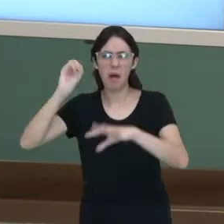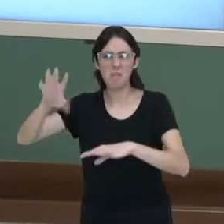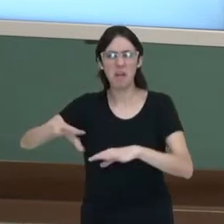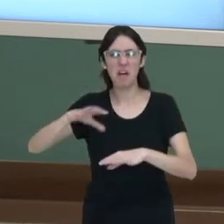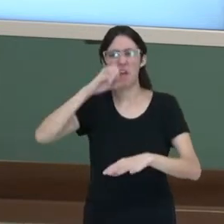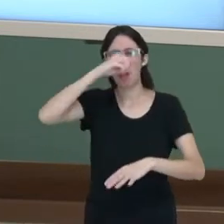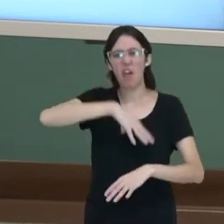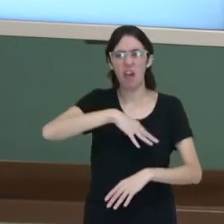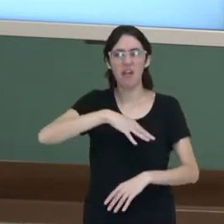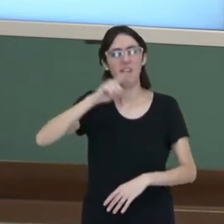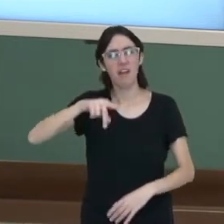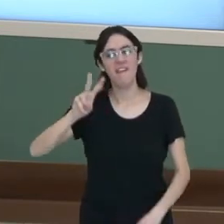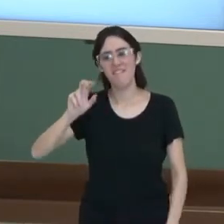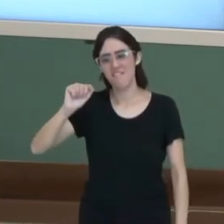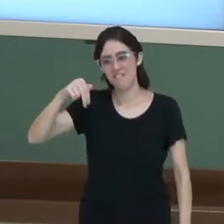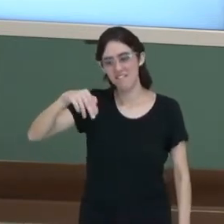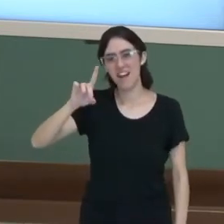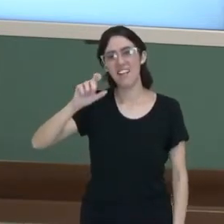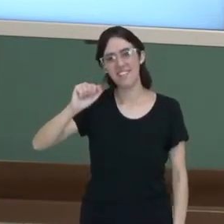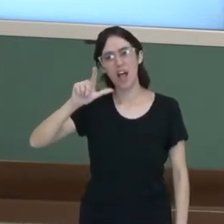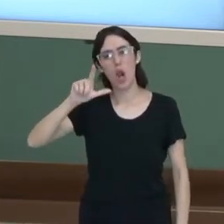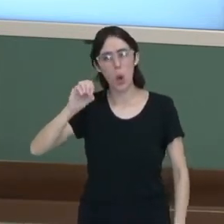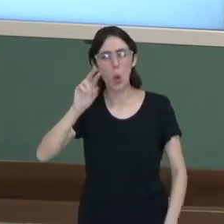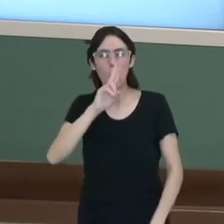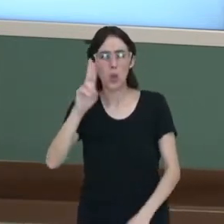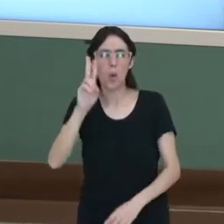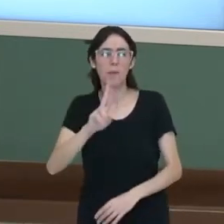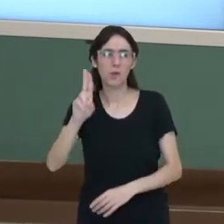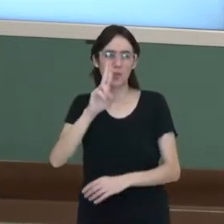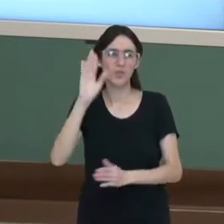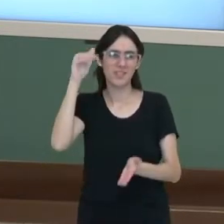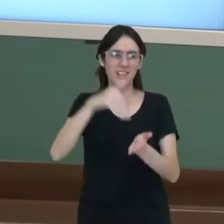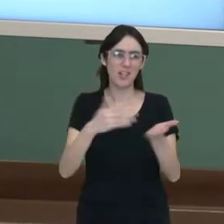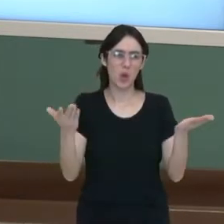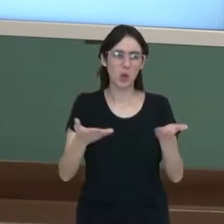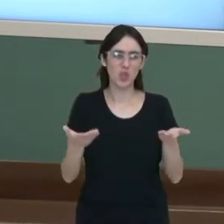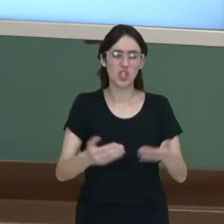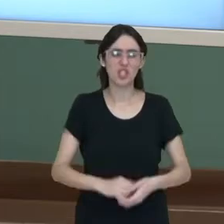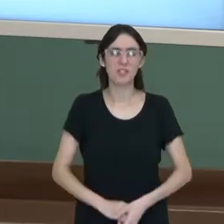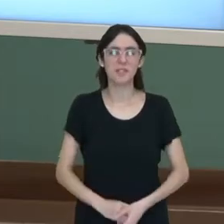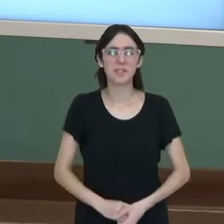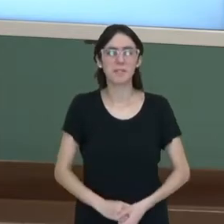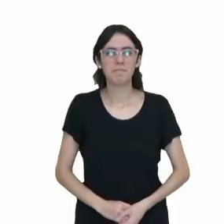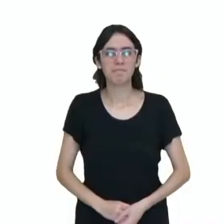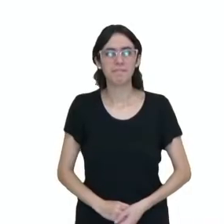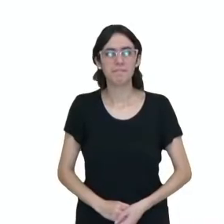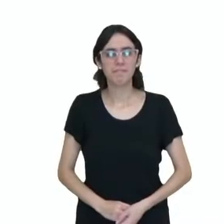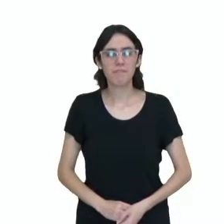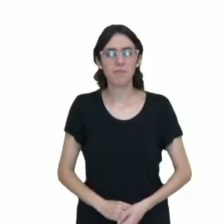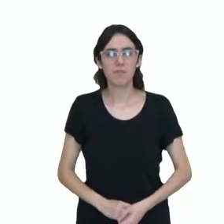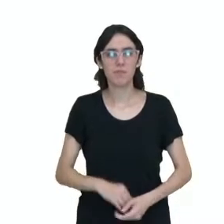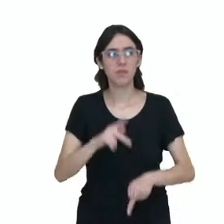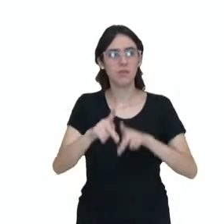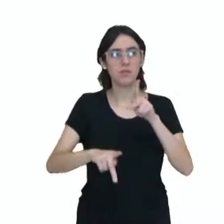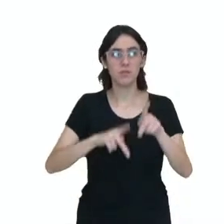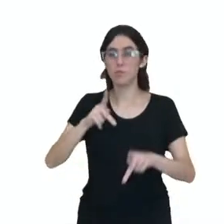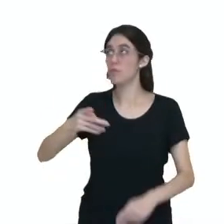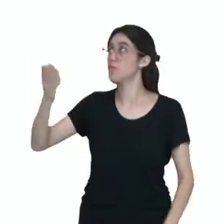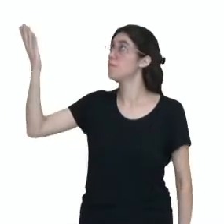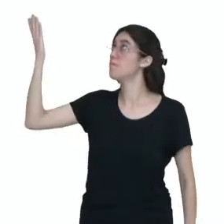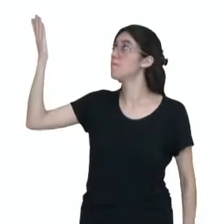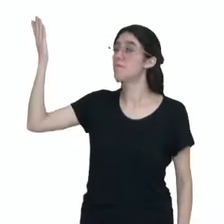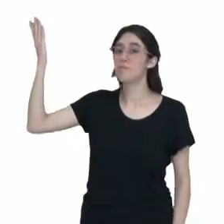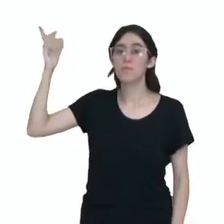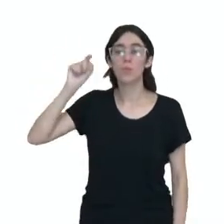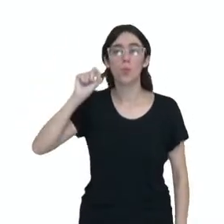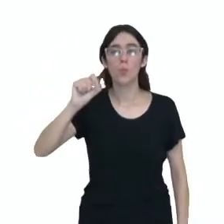onde deixavam os rastros, e ficou aí a expressão de vandalismo. Os povos germânicos, ou germanos, era